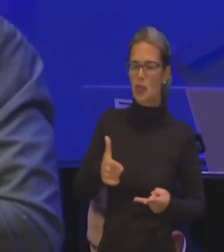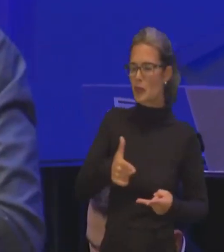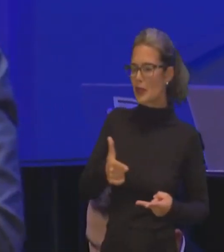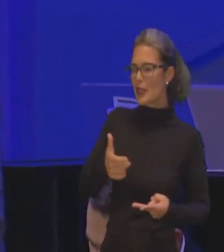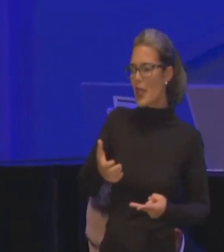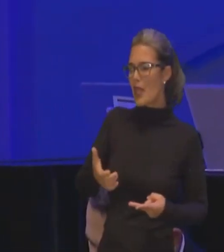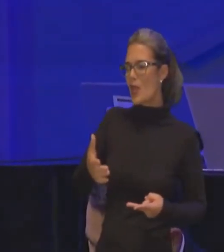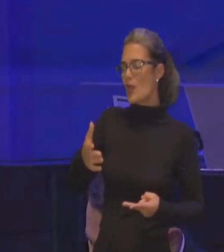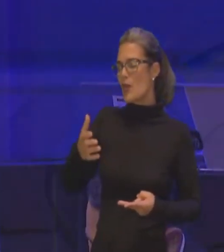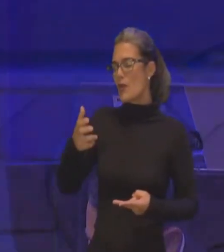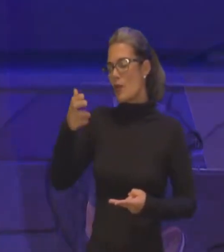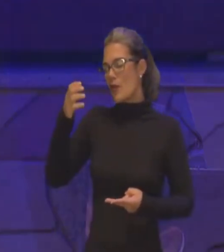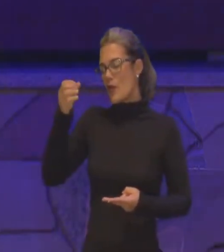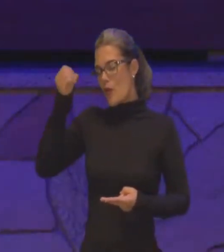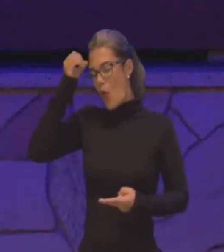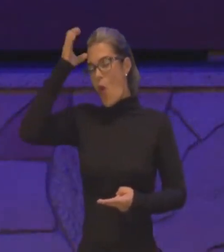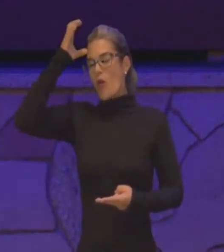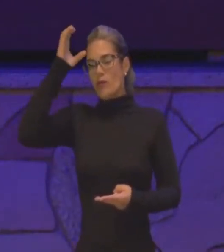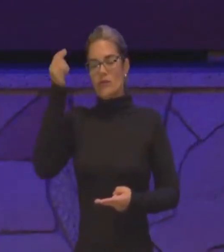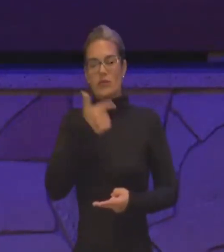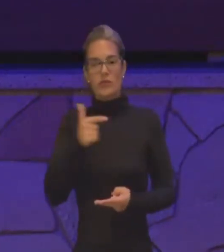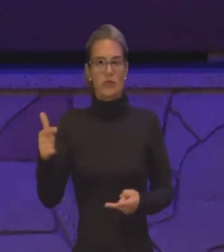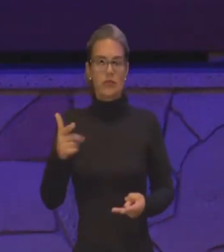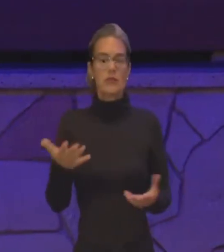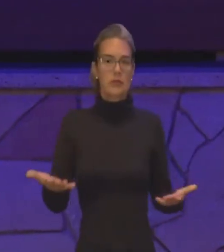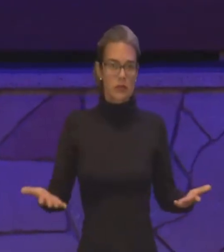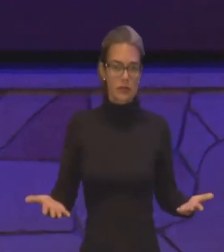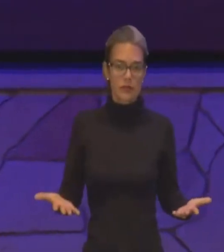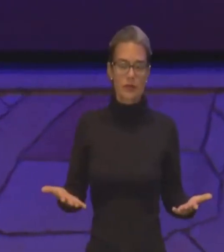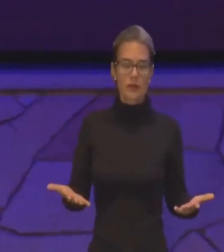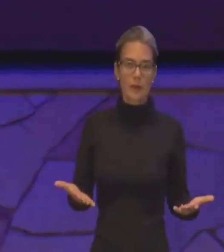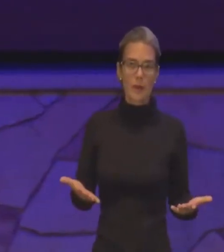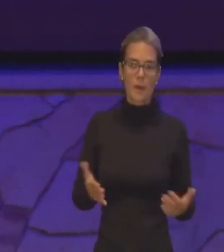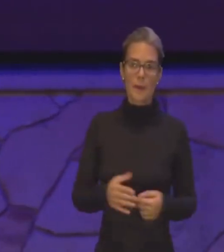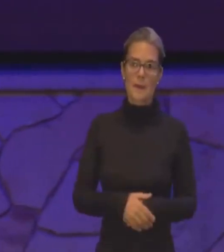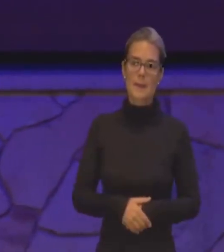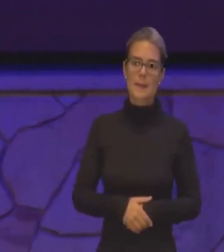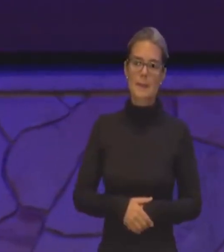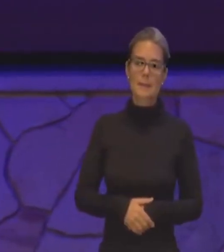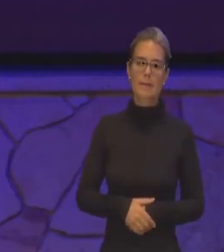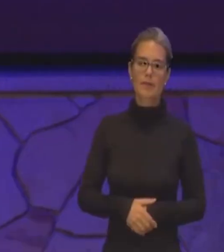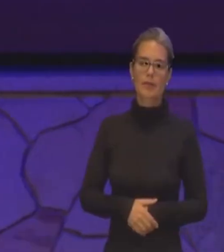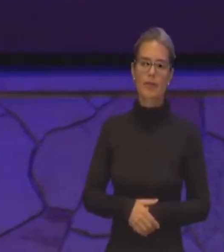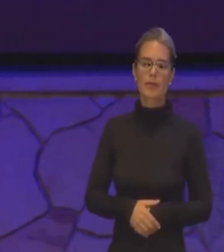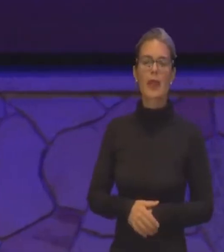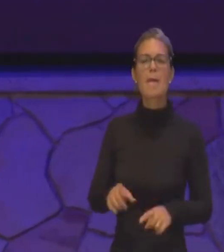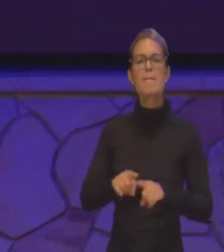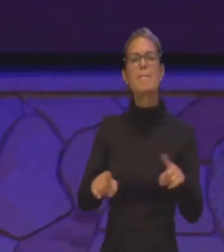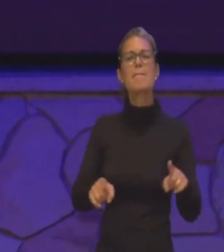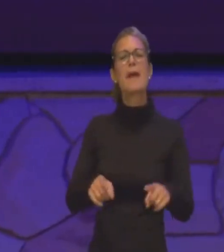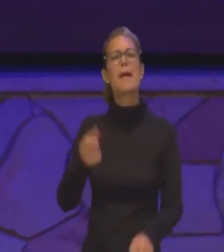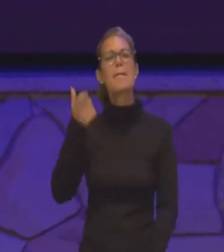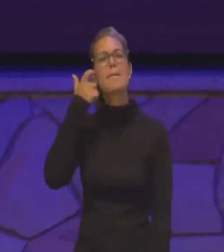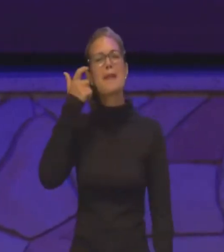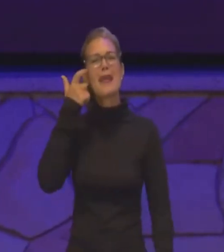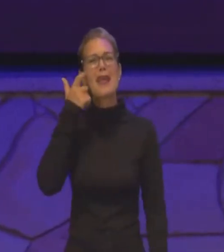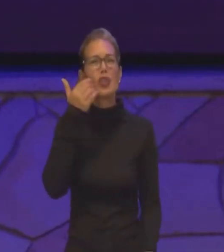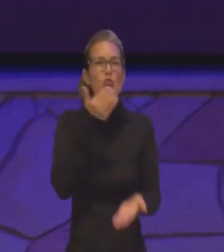te pergunto, eu faço essa pergunta a nós, o que as pessoas no primeiro século tinham para falar de